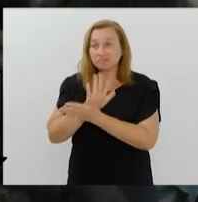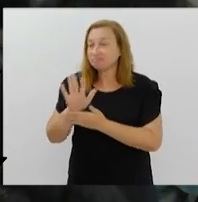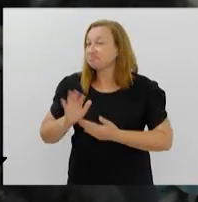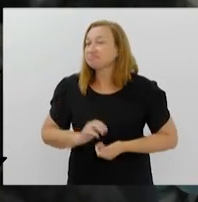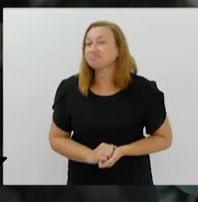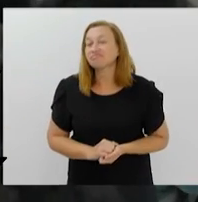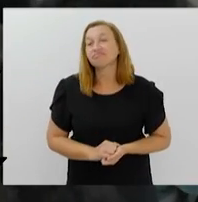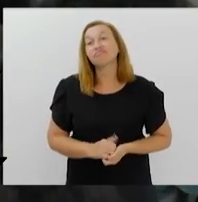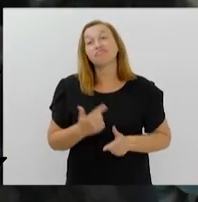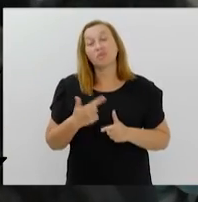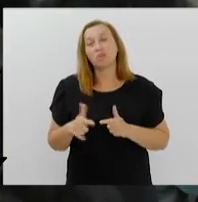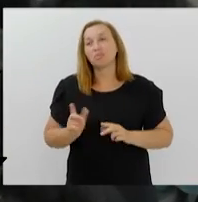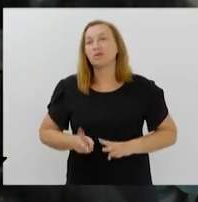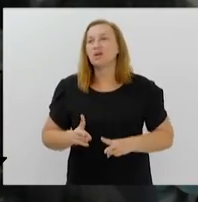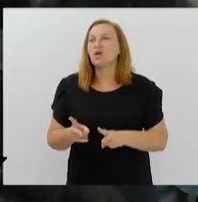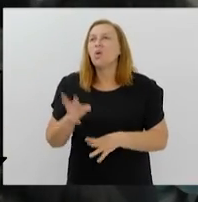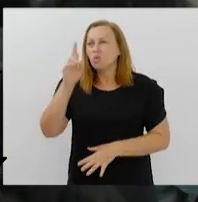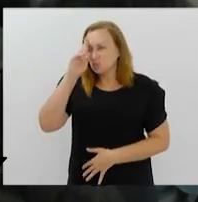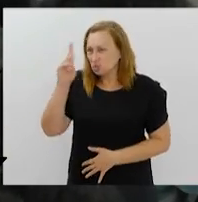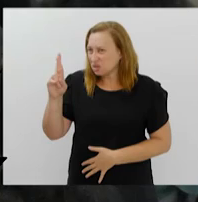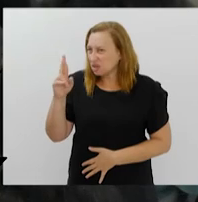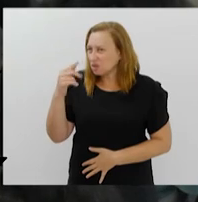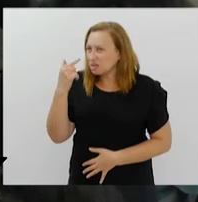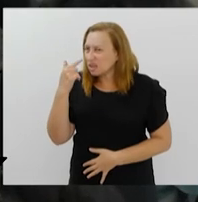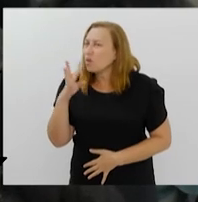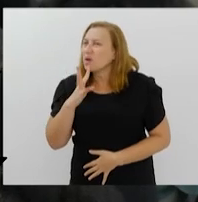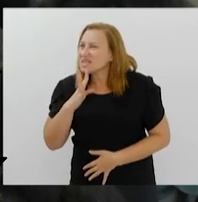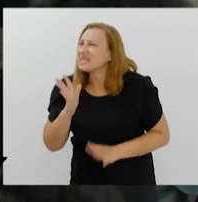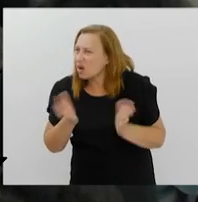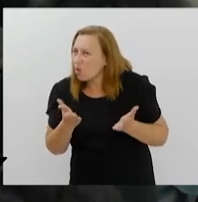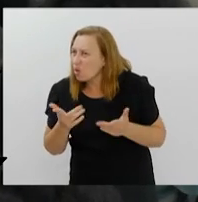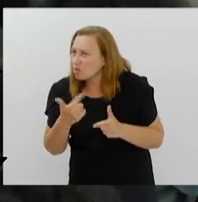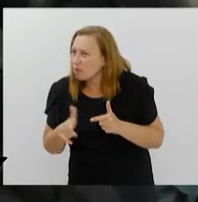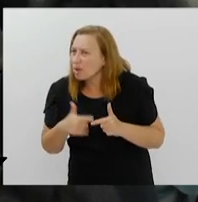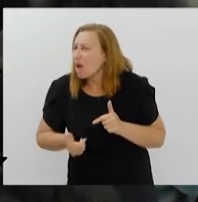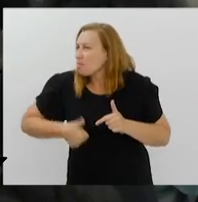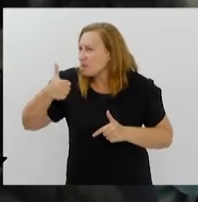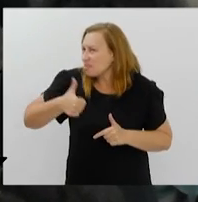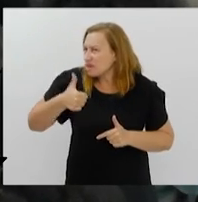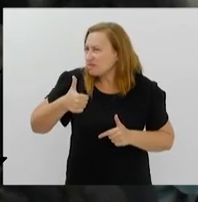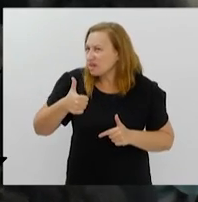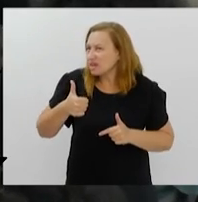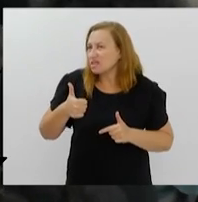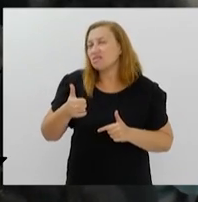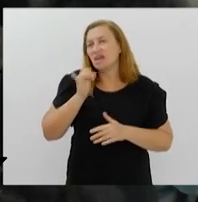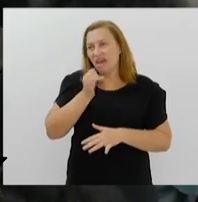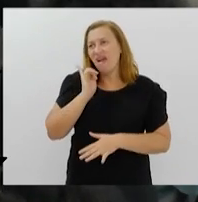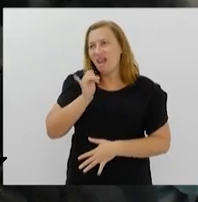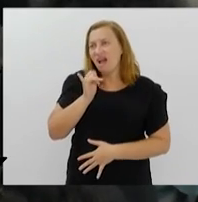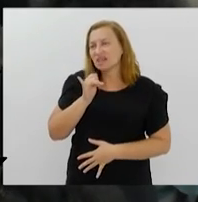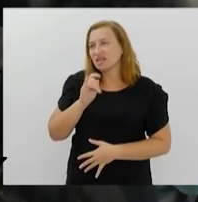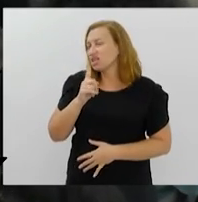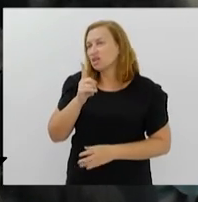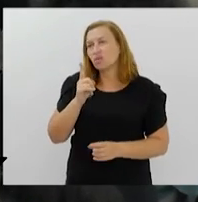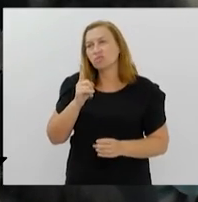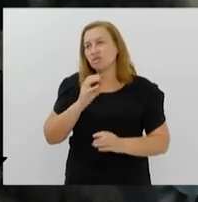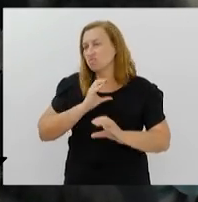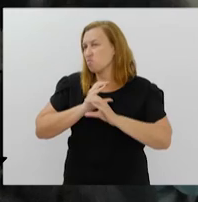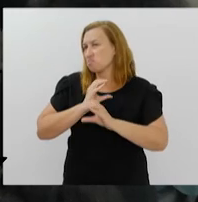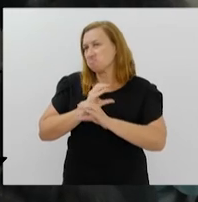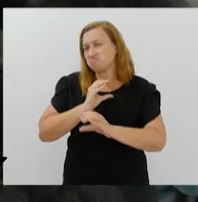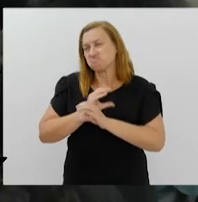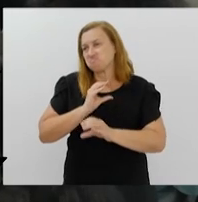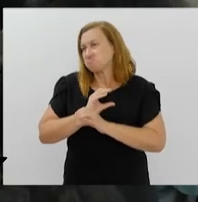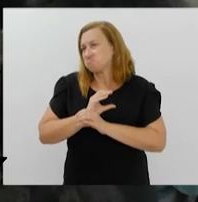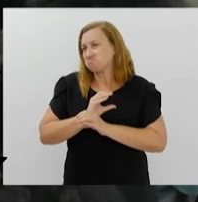não é um problema recorrente o senhor tá conhecendo esse problema agora é a primeira vez que alguém relata pra Unimed ferge que não foi cientificada que não teve